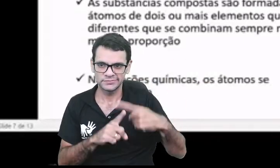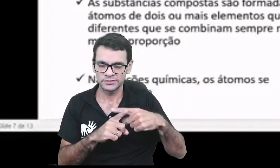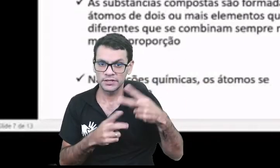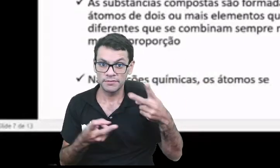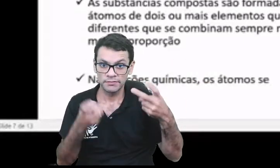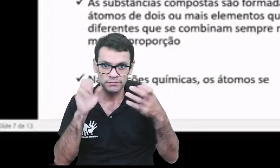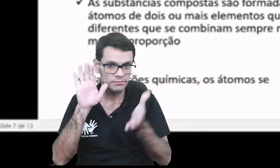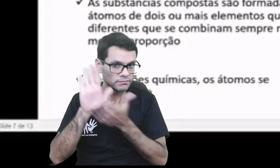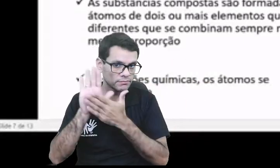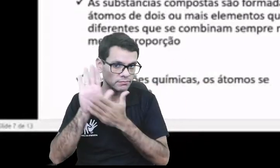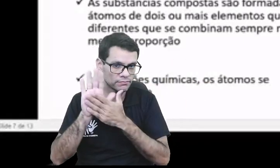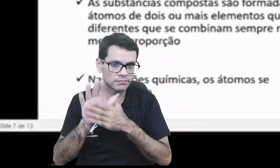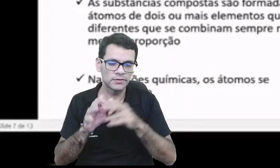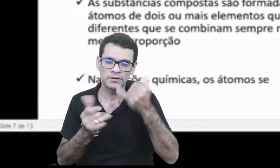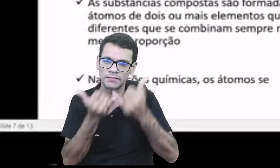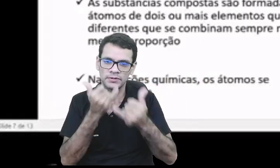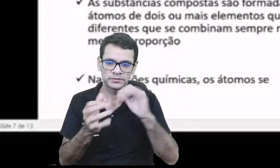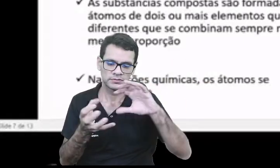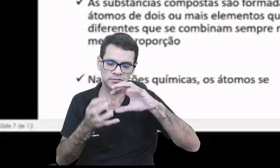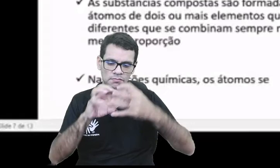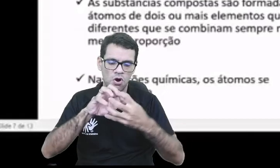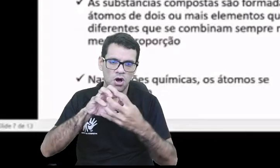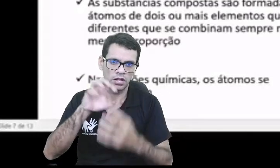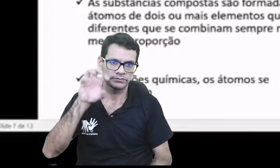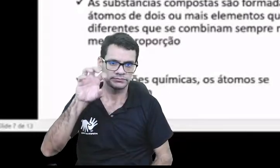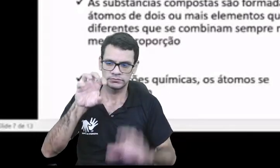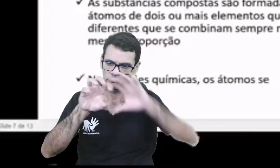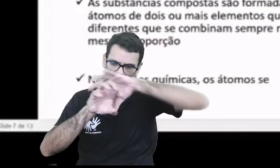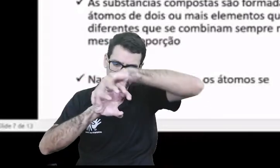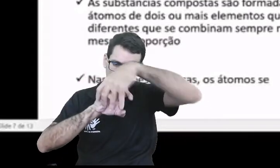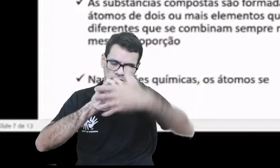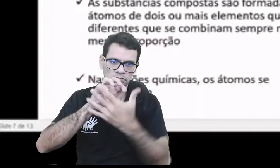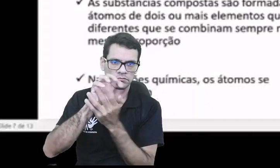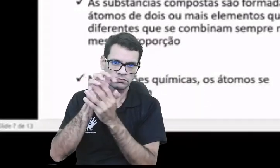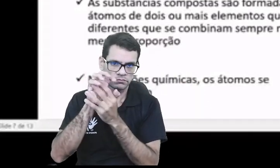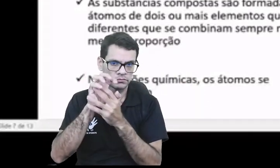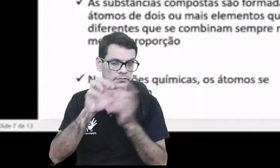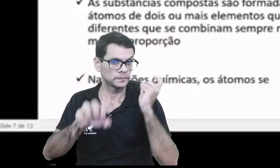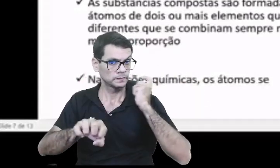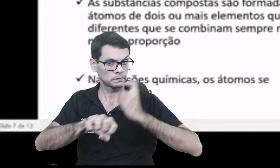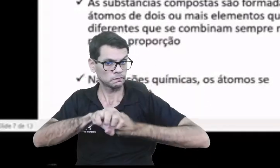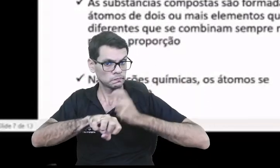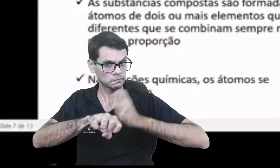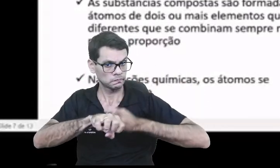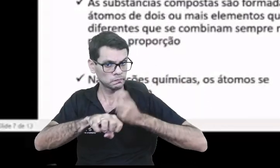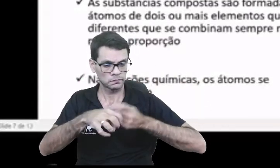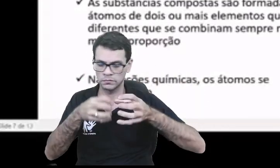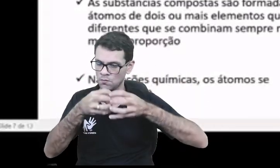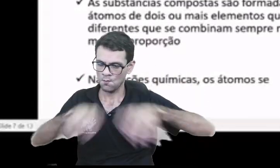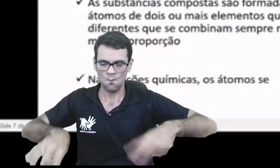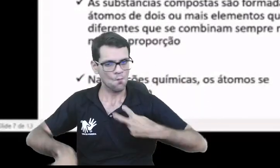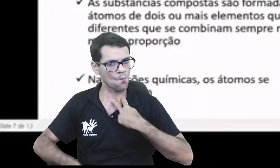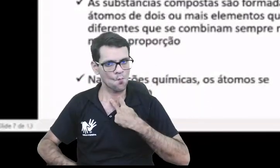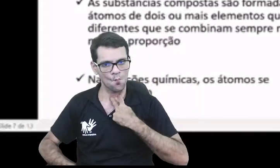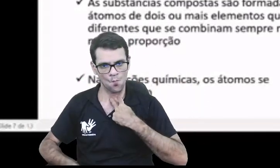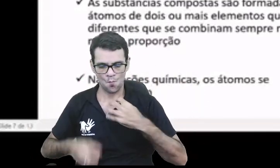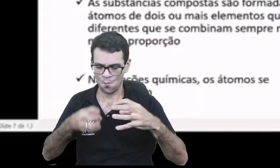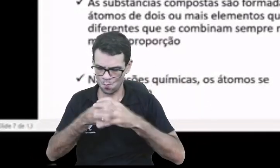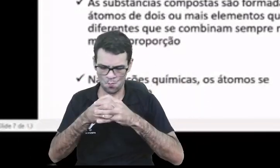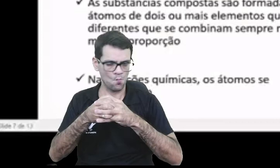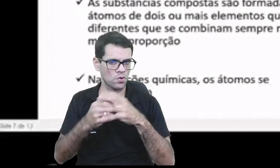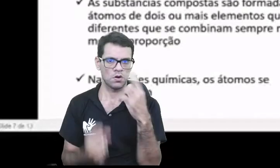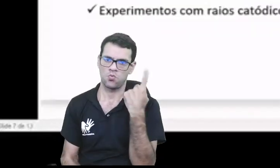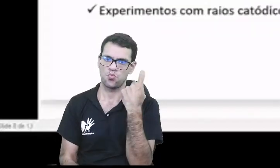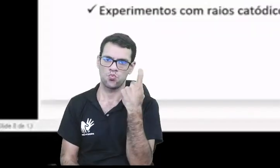ele propôs que é o modelo da bola de bilhar. É uma esfera maciça, indivisível.